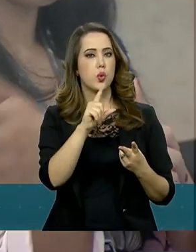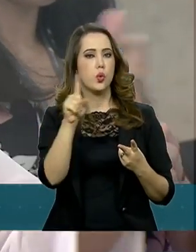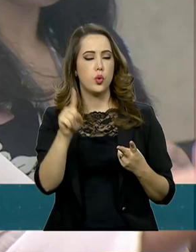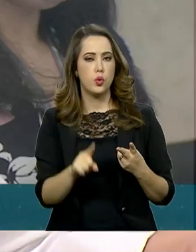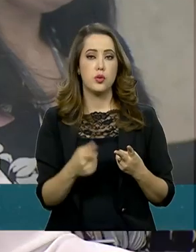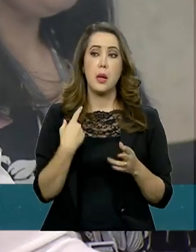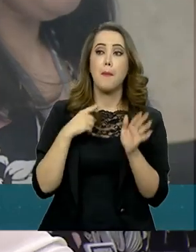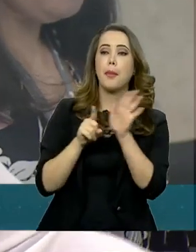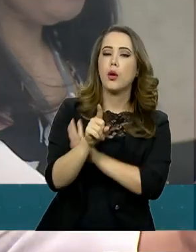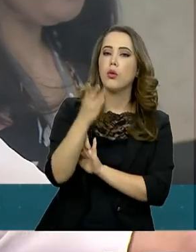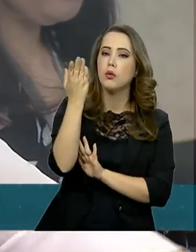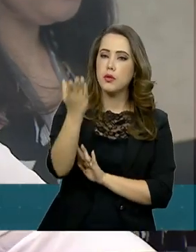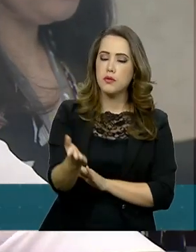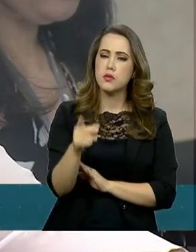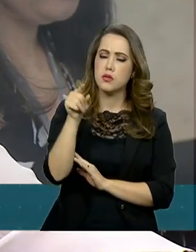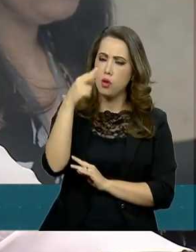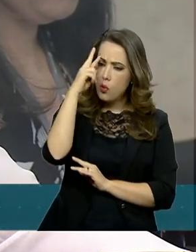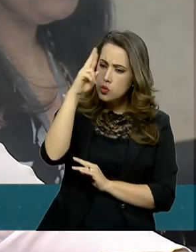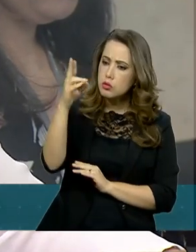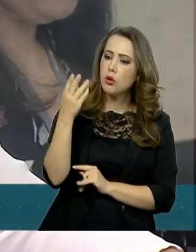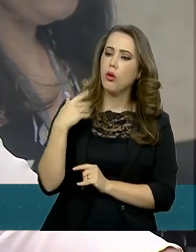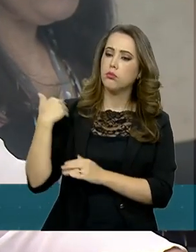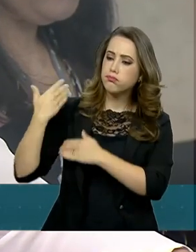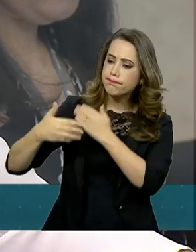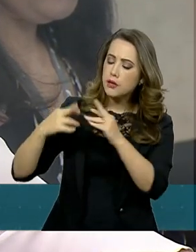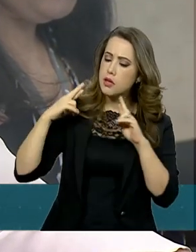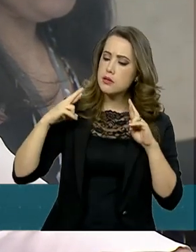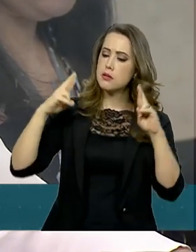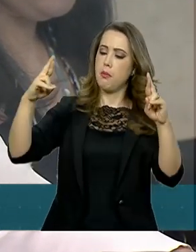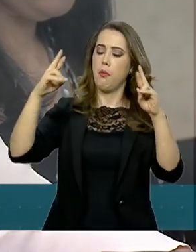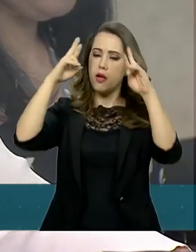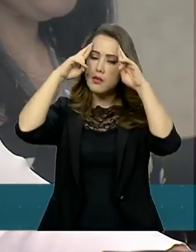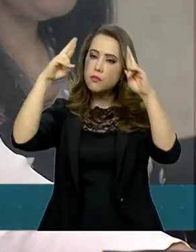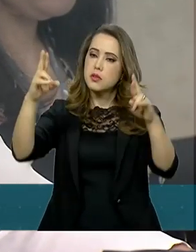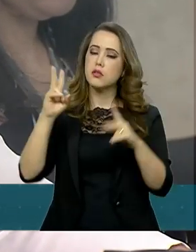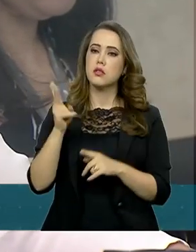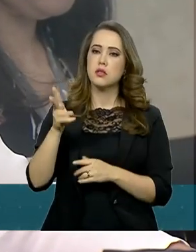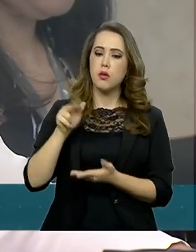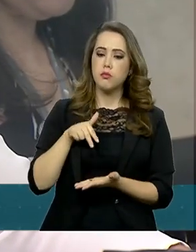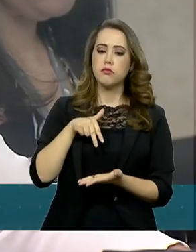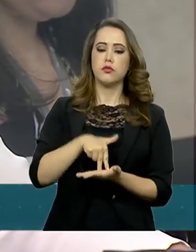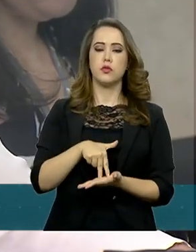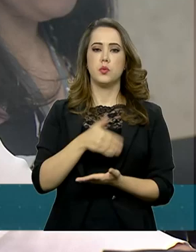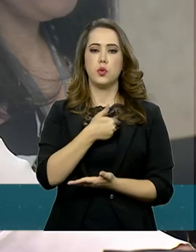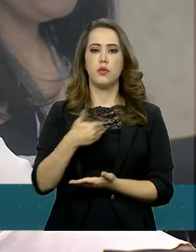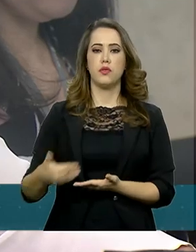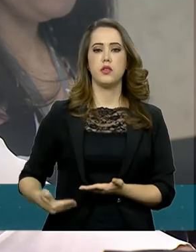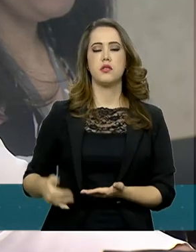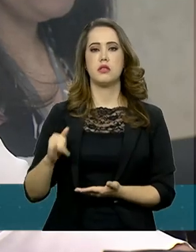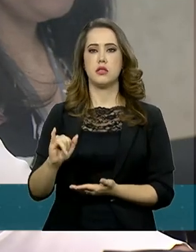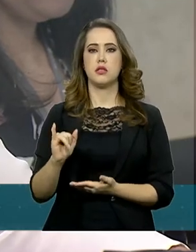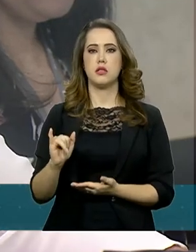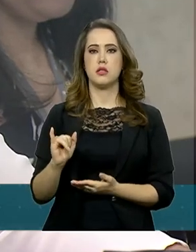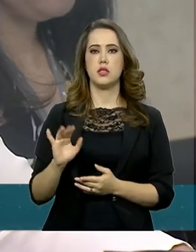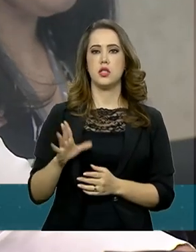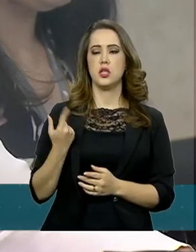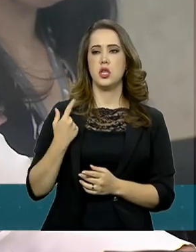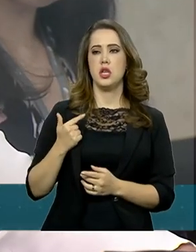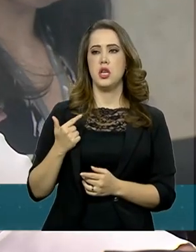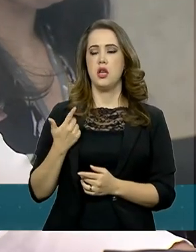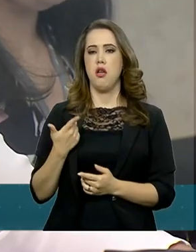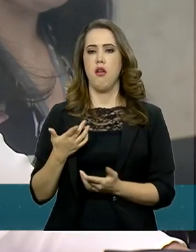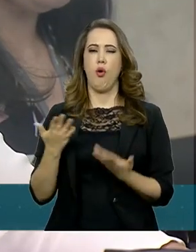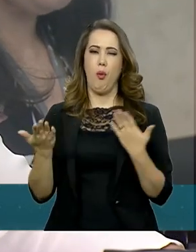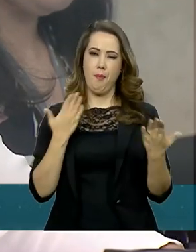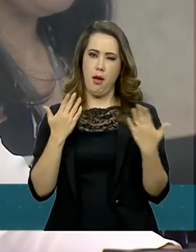tem aí uma trajetória já bem respeitada é está disposto a permanecer no governo sendo alvo desse fogo amigo se há um